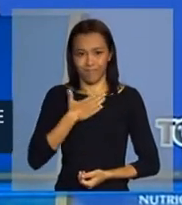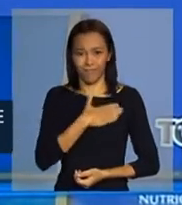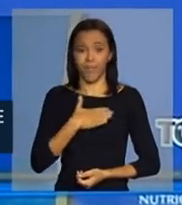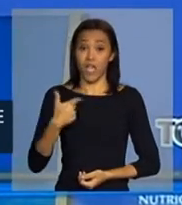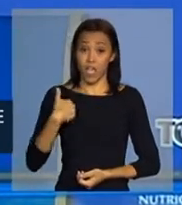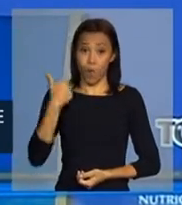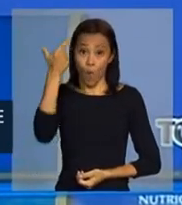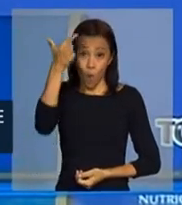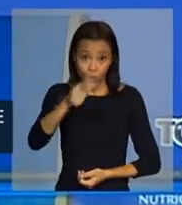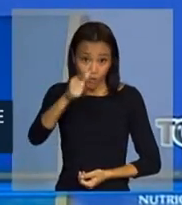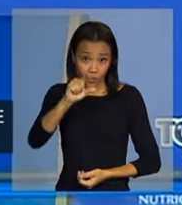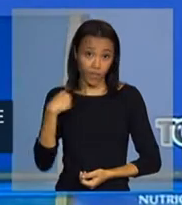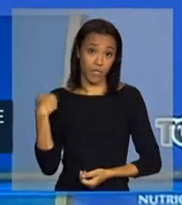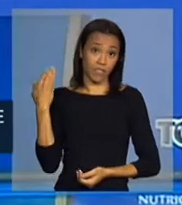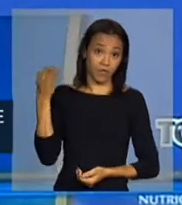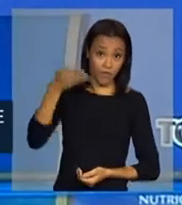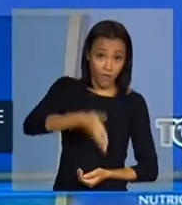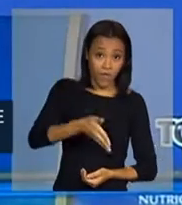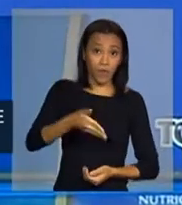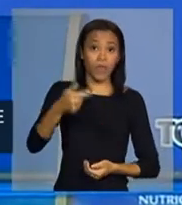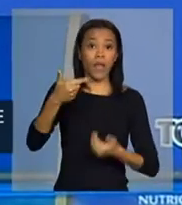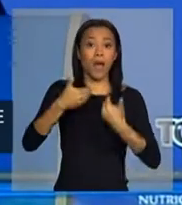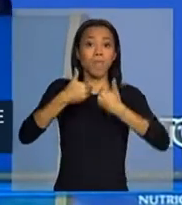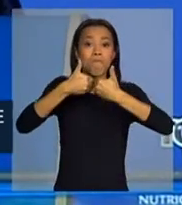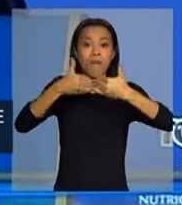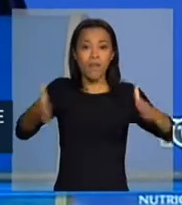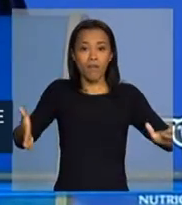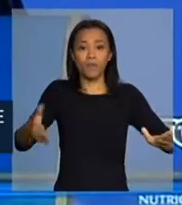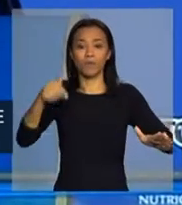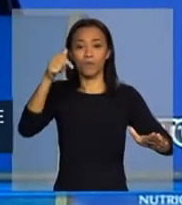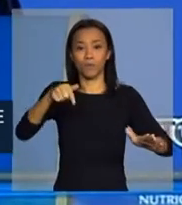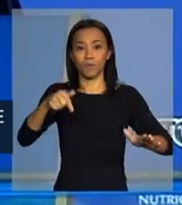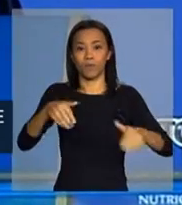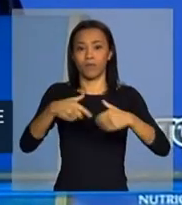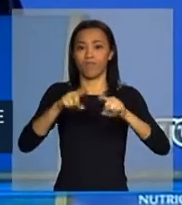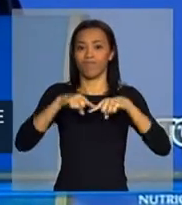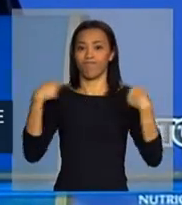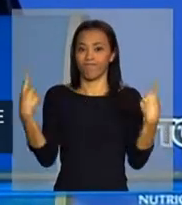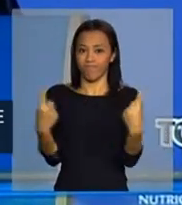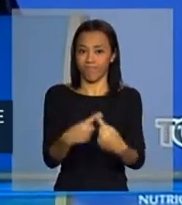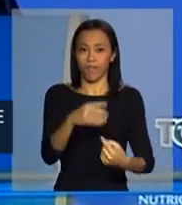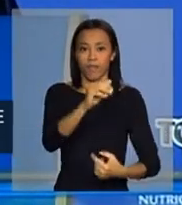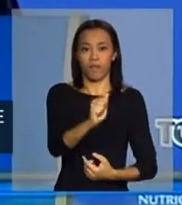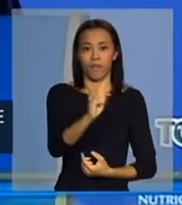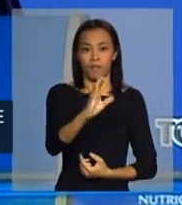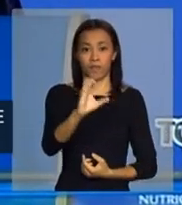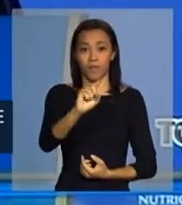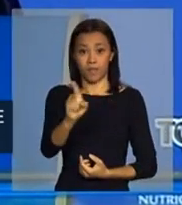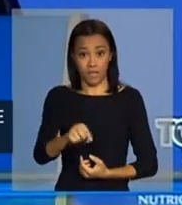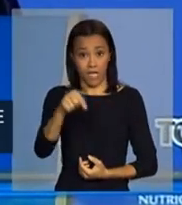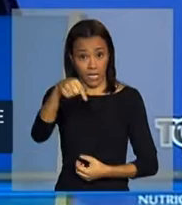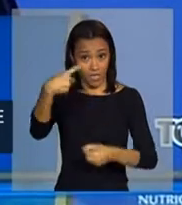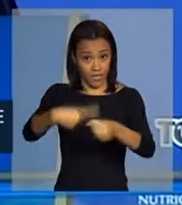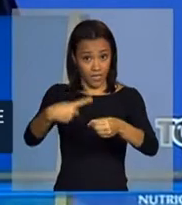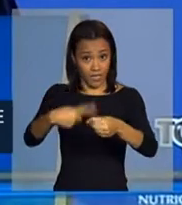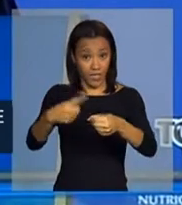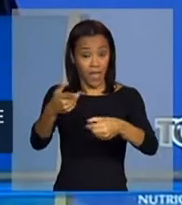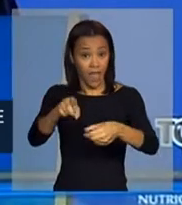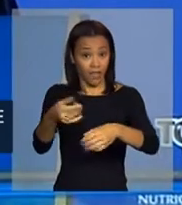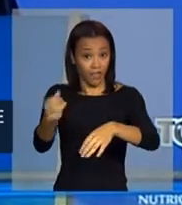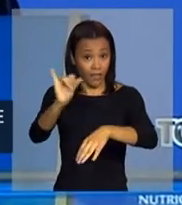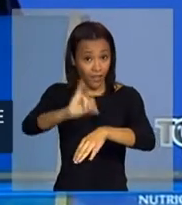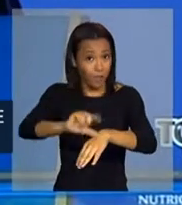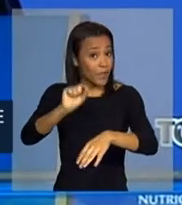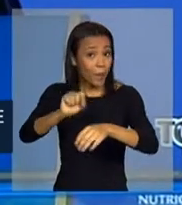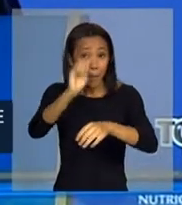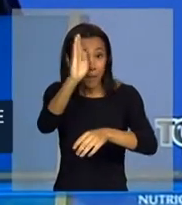venho mais uma vez aqui na abertura da ABCZ, nessa Uberaba, capital brasileira do